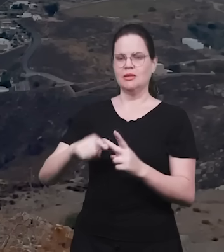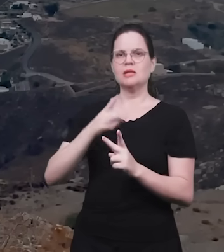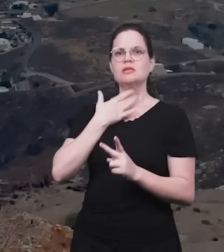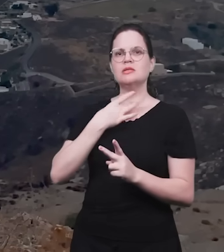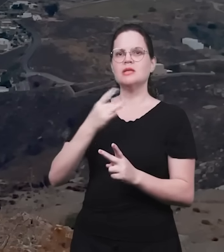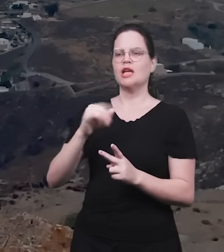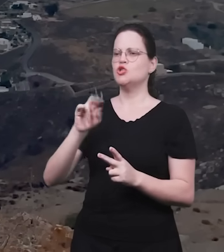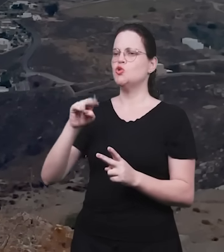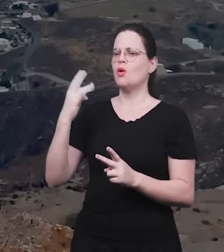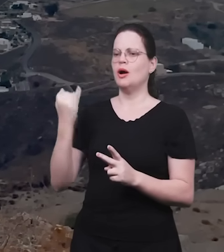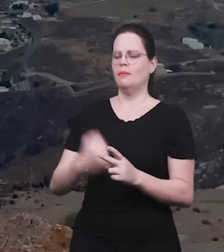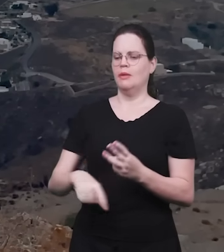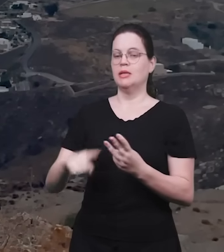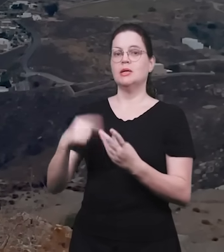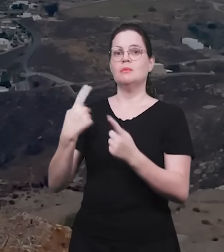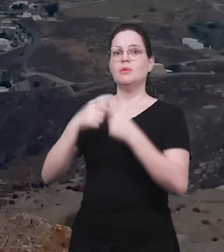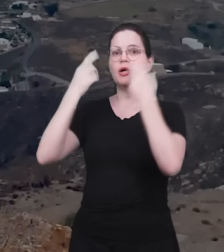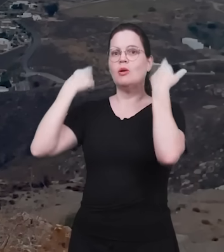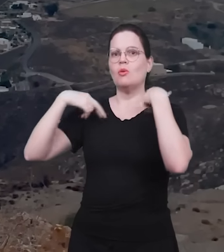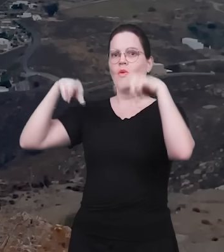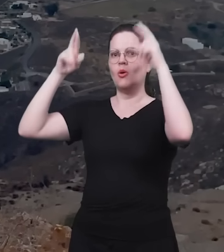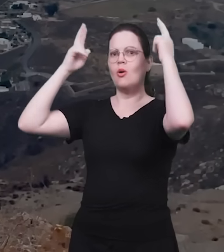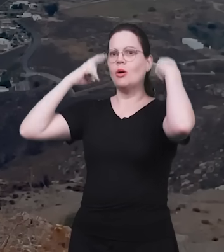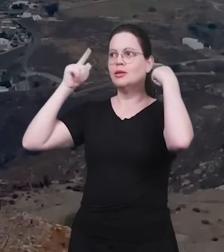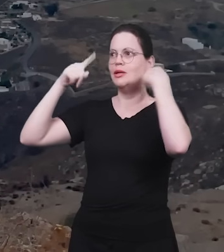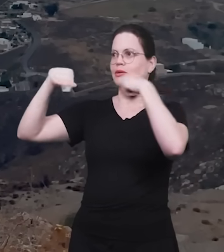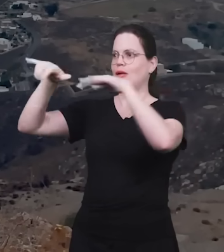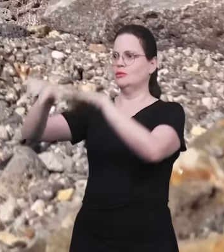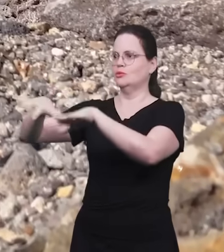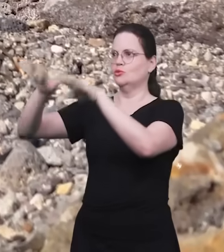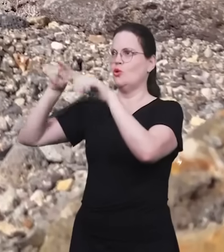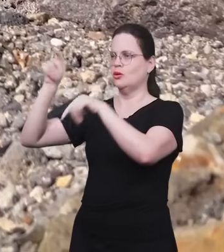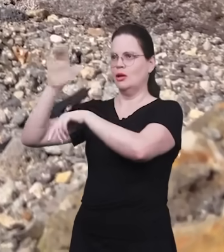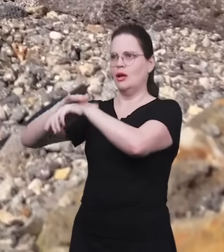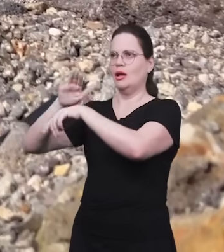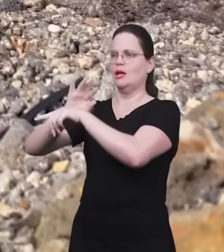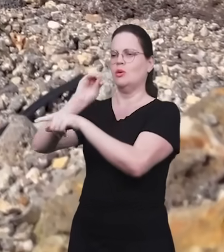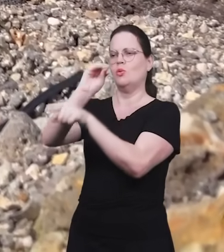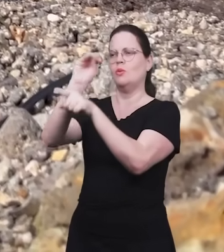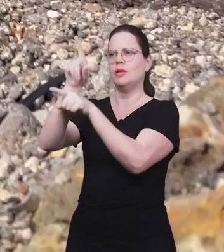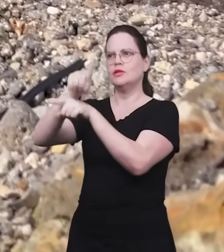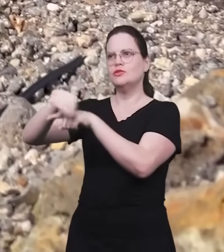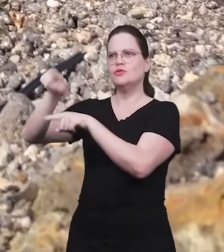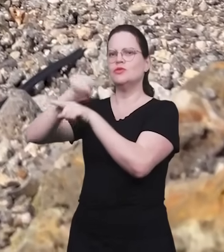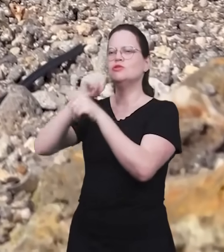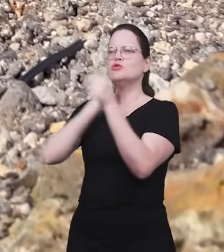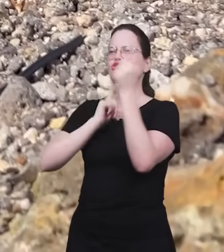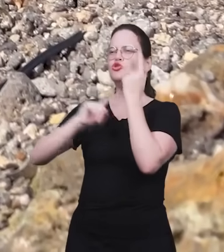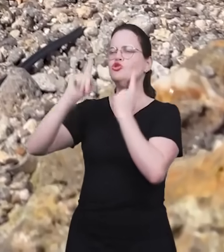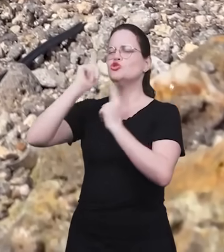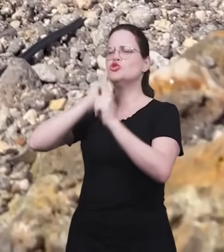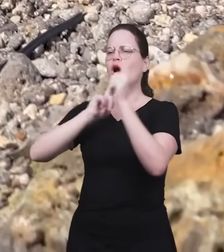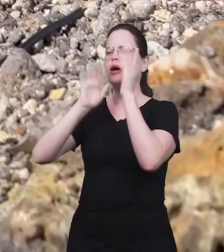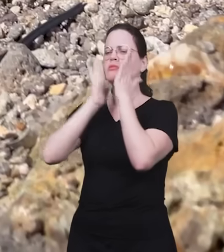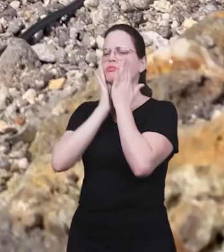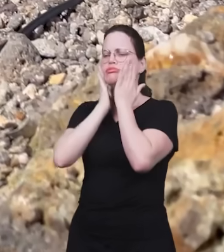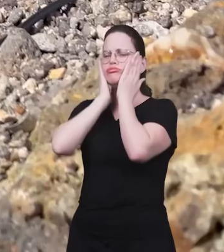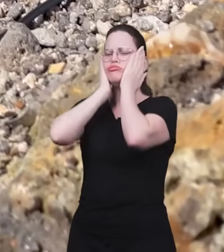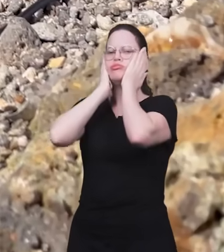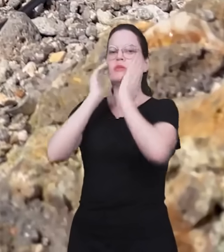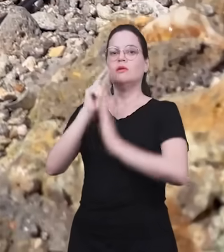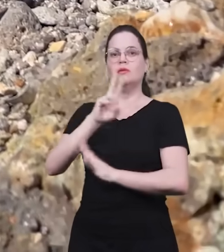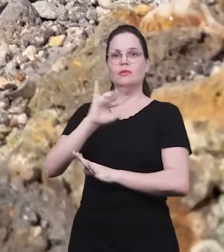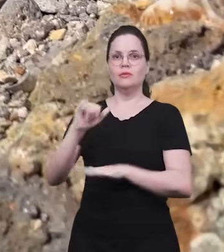terão sede, porque o Cordeiro que está no meio do trono os apacentará. Deus limpará de seus